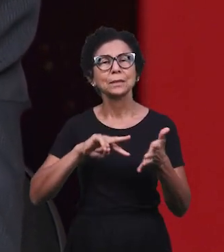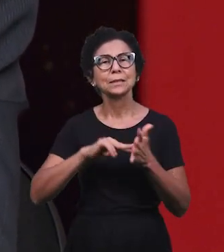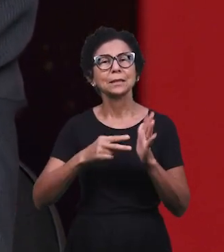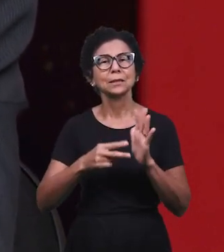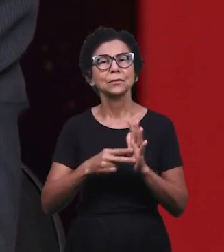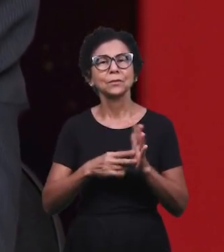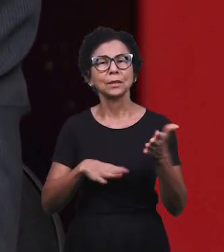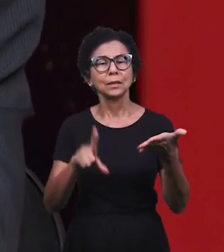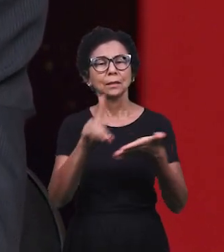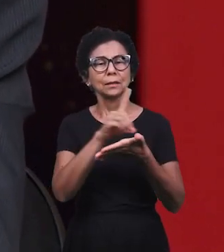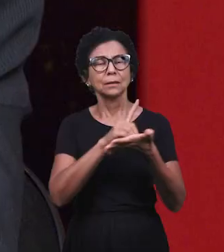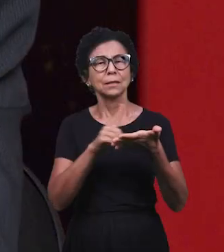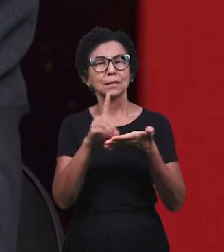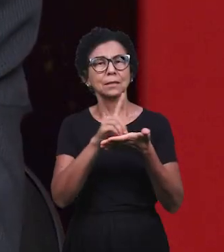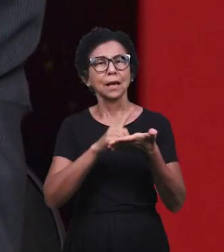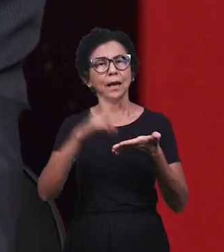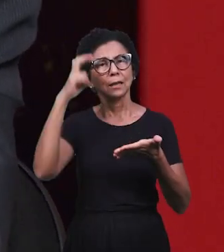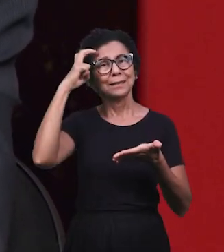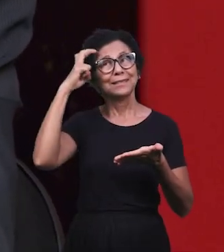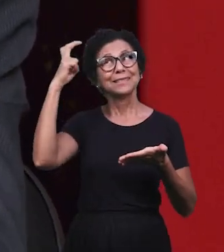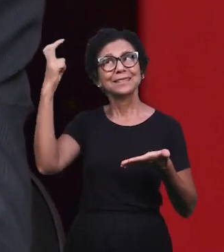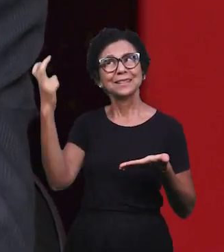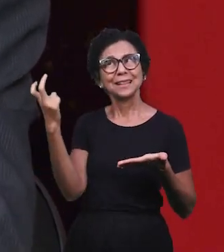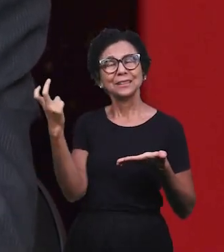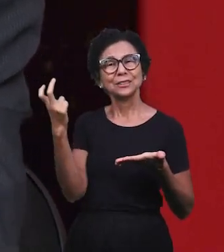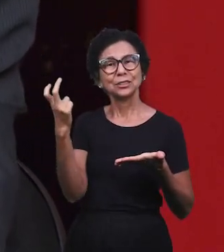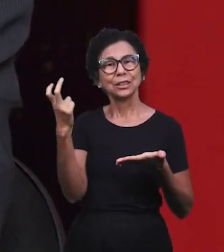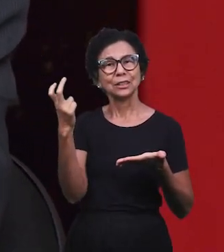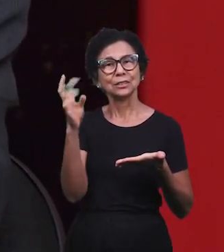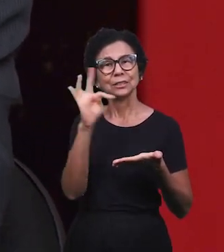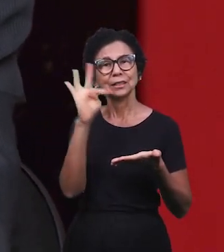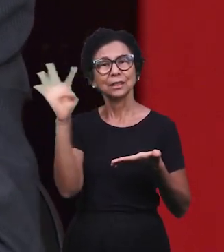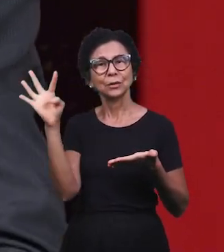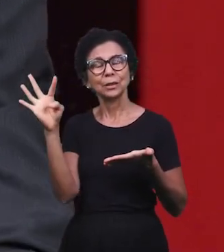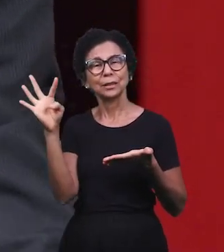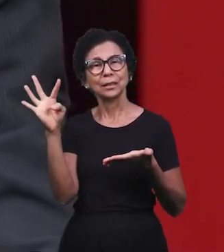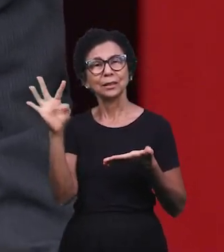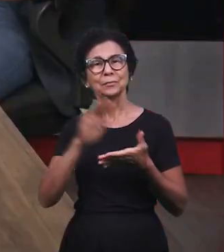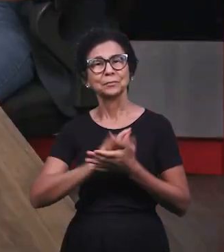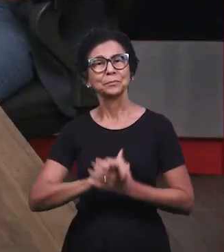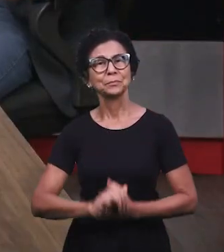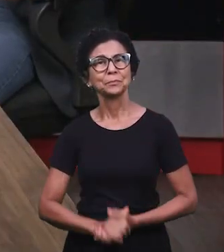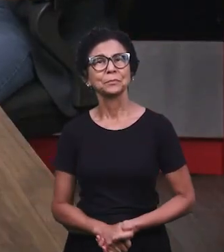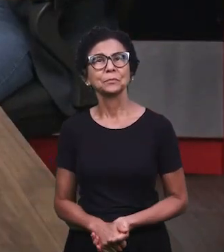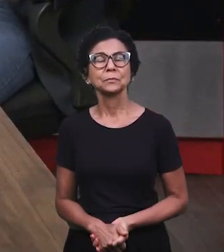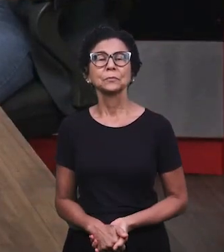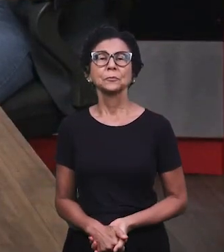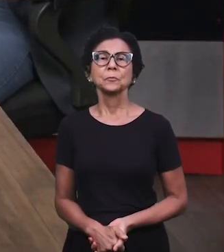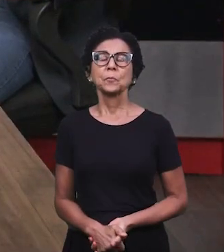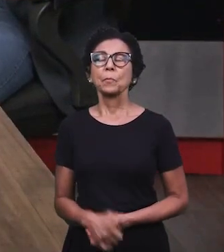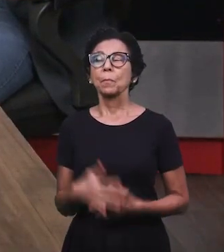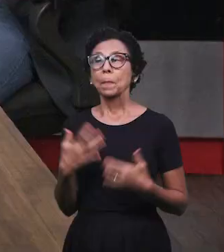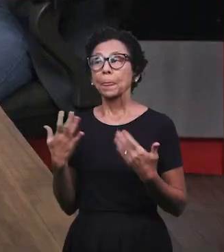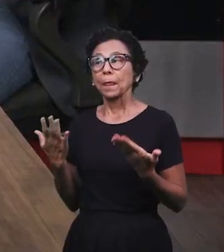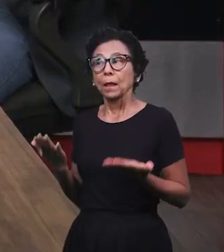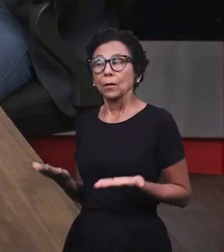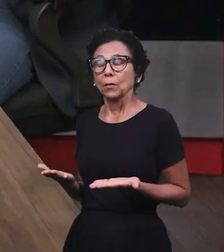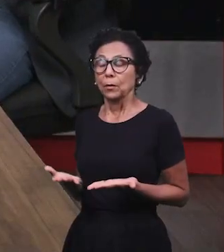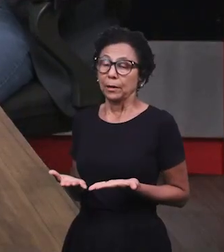pode introduzir essa teoria dentro deste cenário que nós colocamos aqui? Olha, Willer,